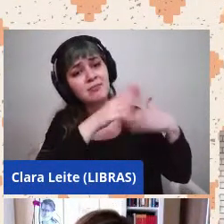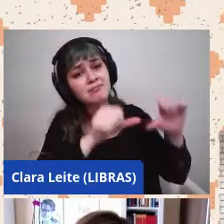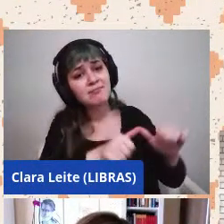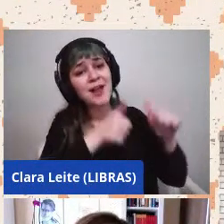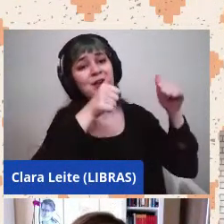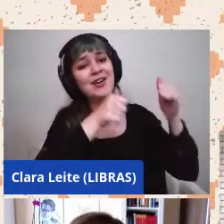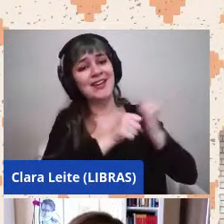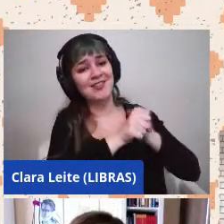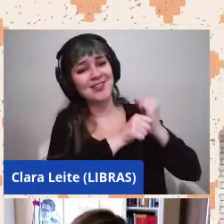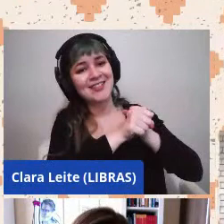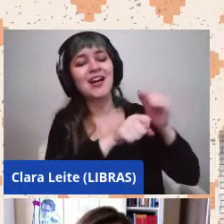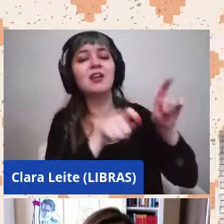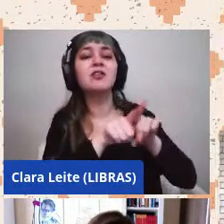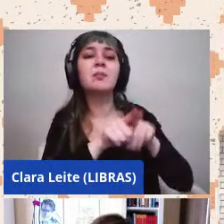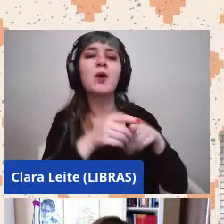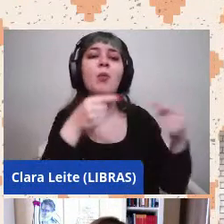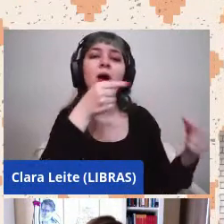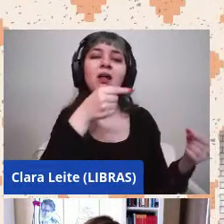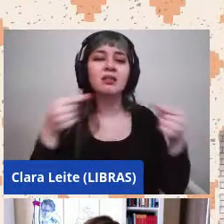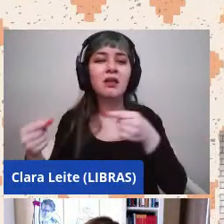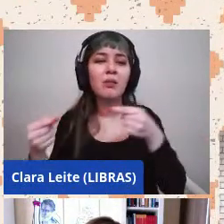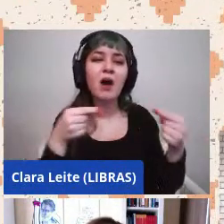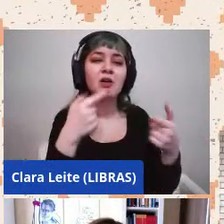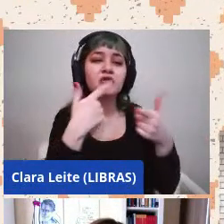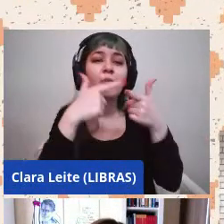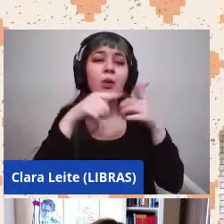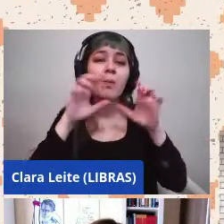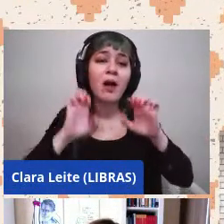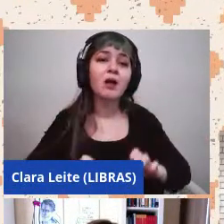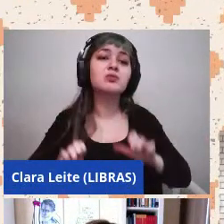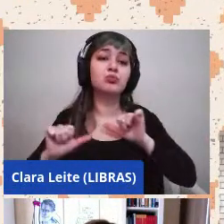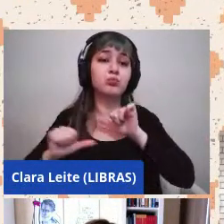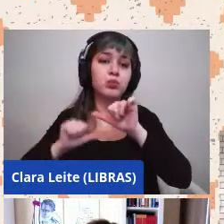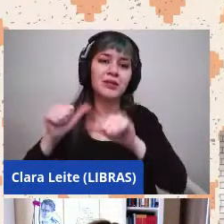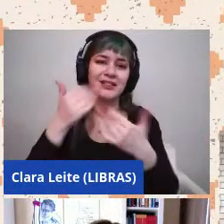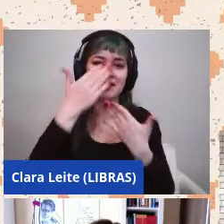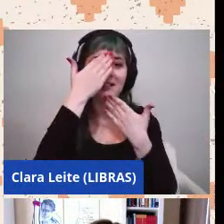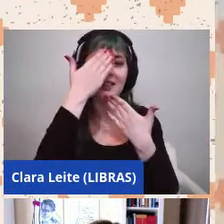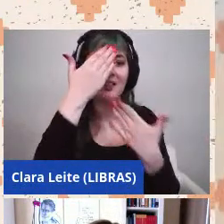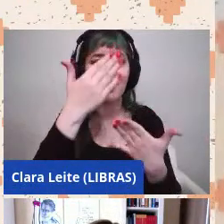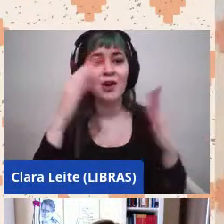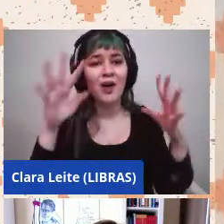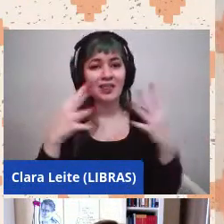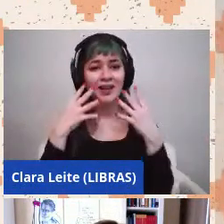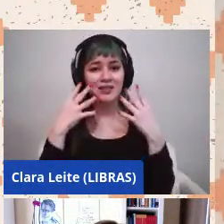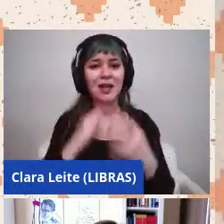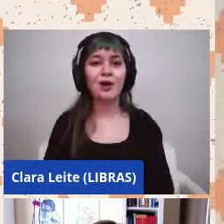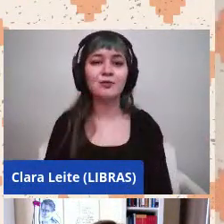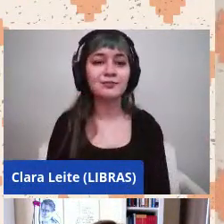of the ways in which the debate about ethical issues has changed. So thank you very much for listening.